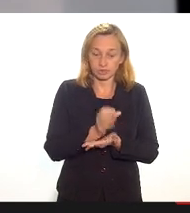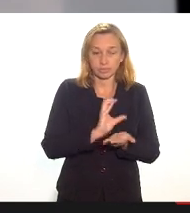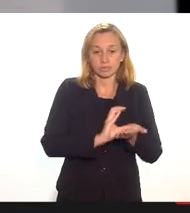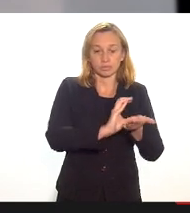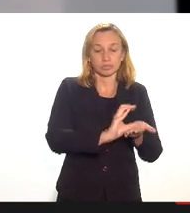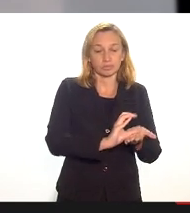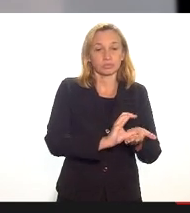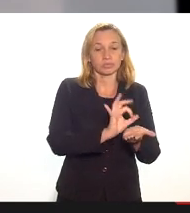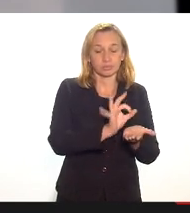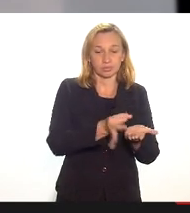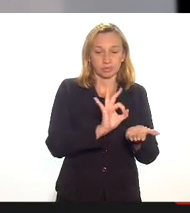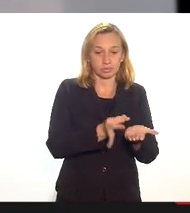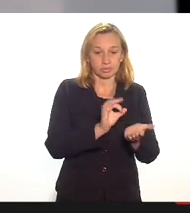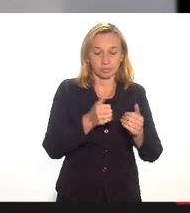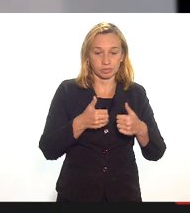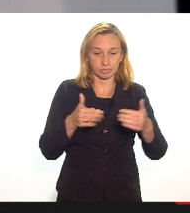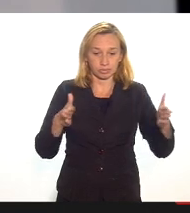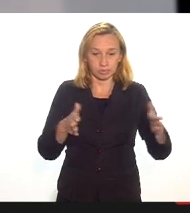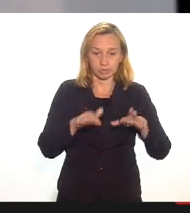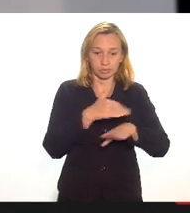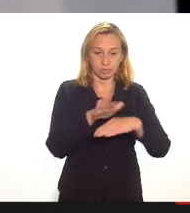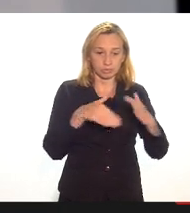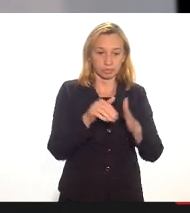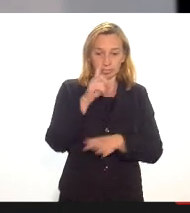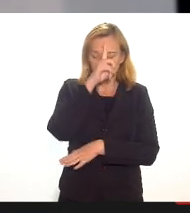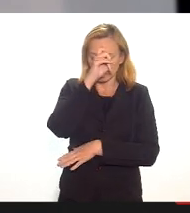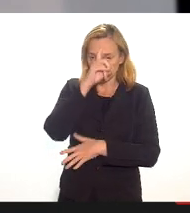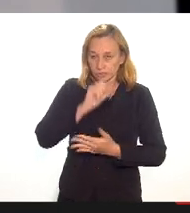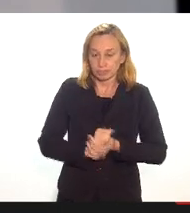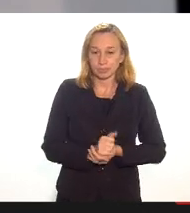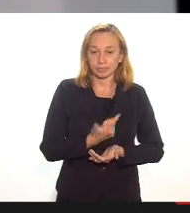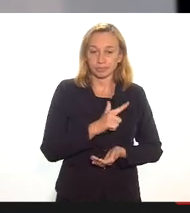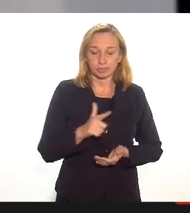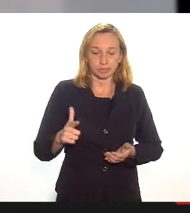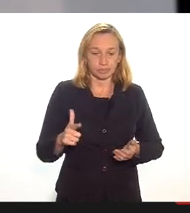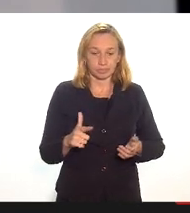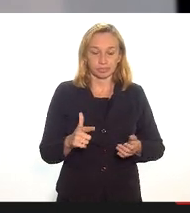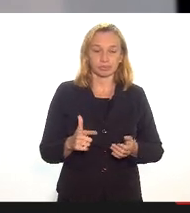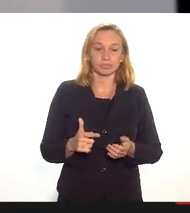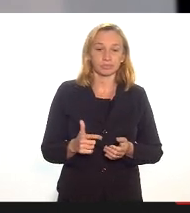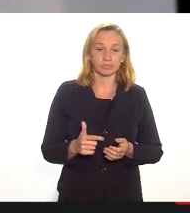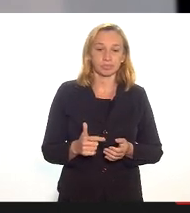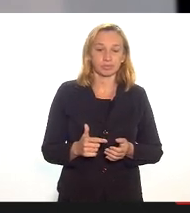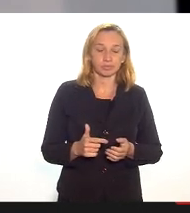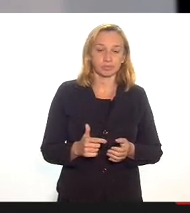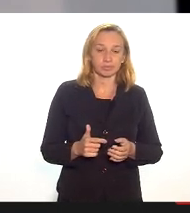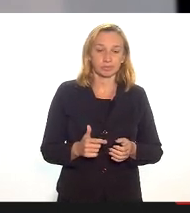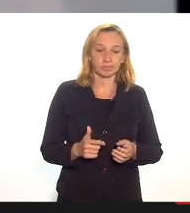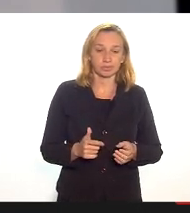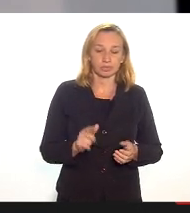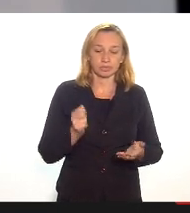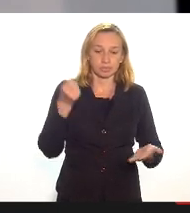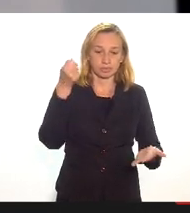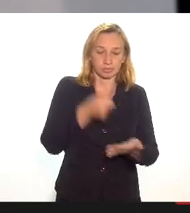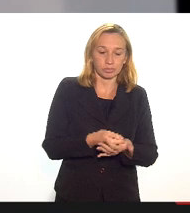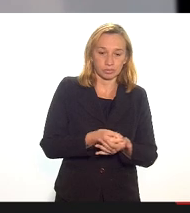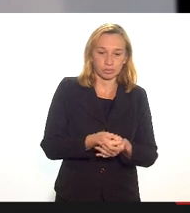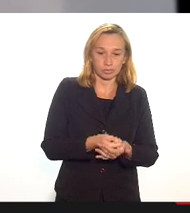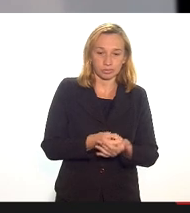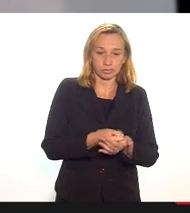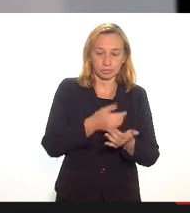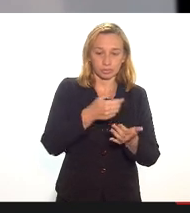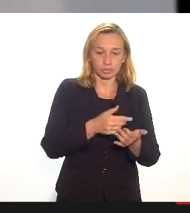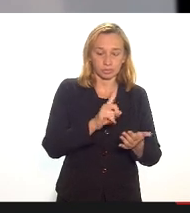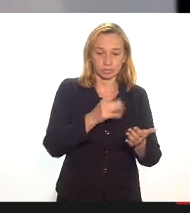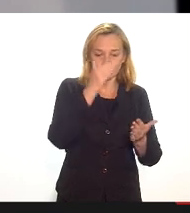humanos necessários à abertura de todos os leitos, não abrir os leitos de terapia intensiva, não cumprir com as necessidades